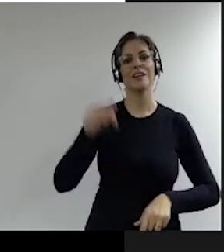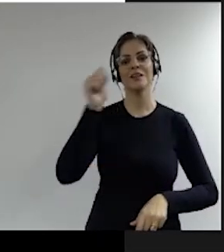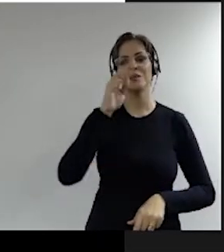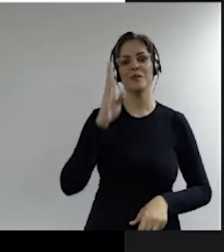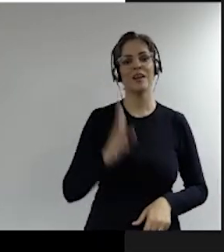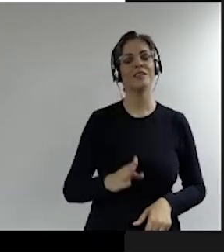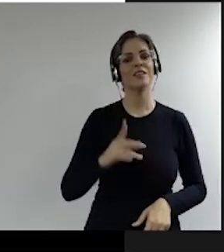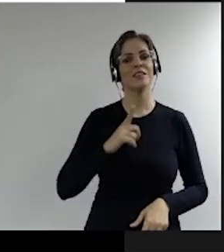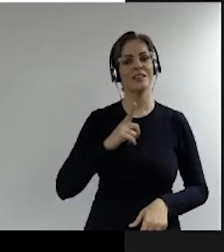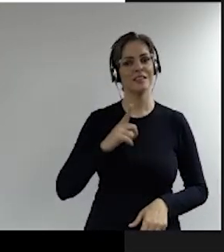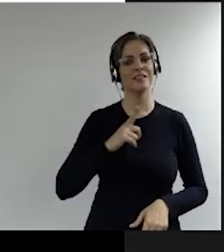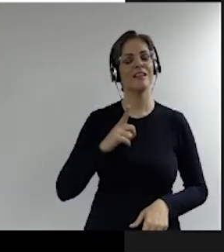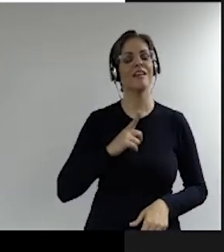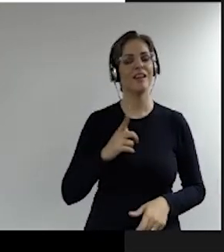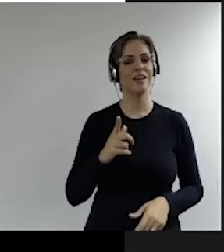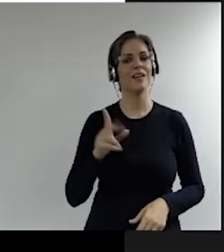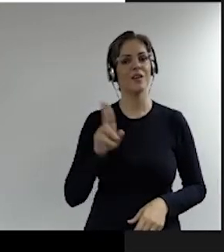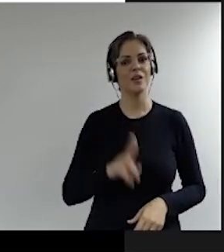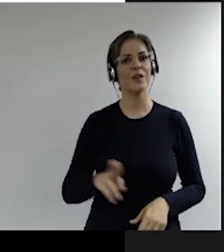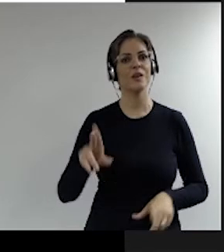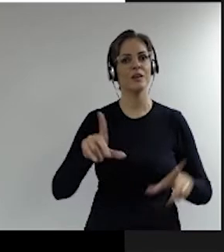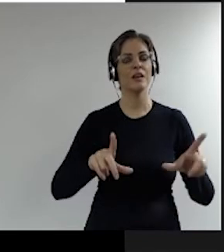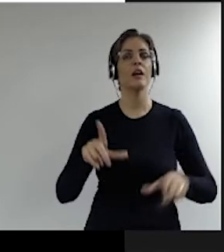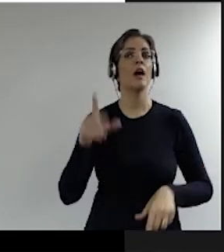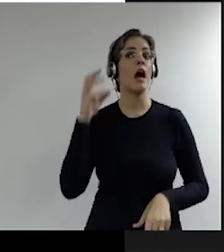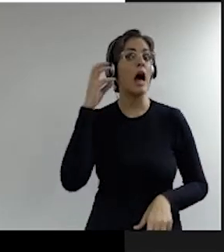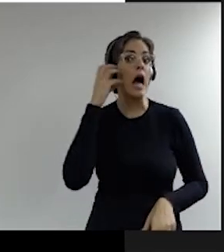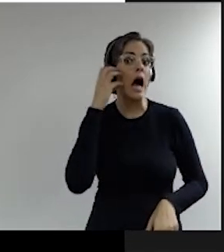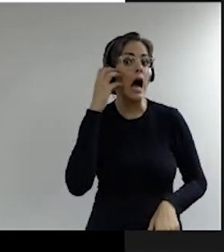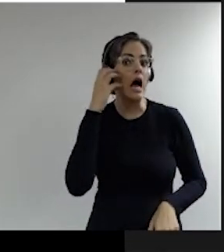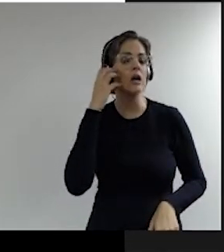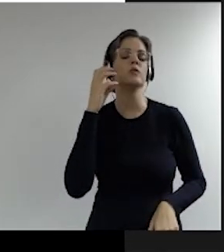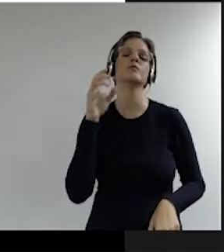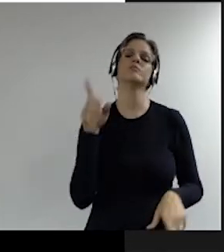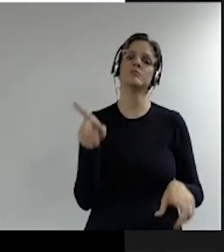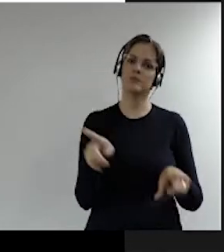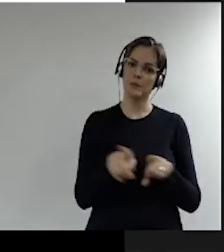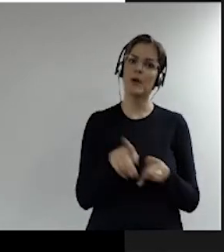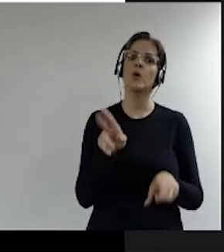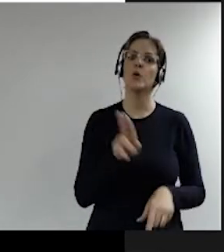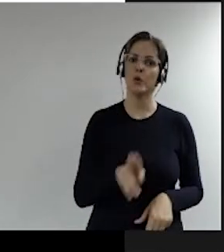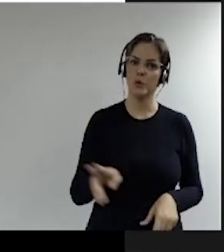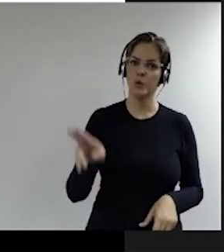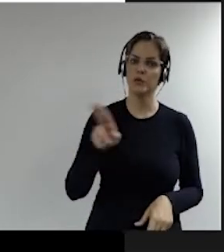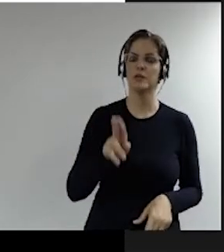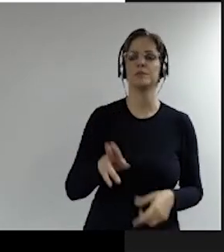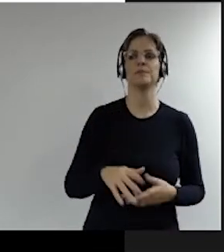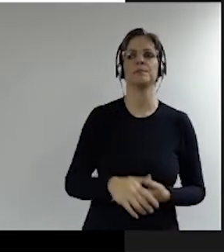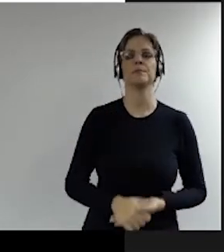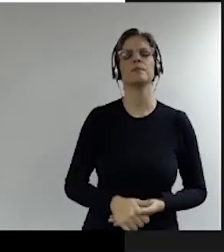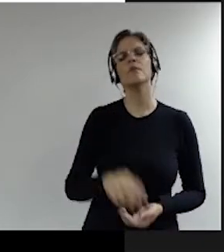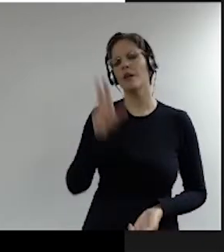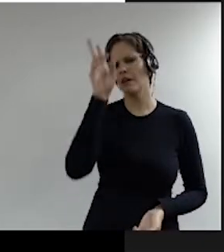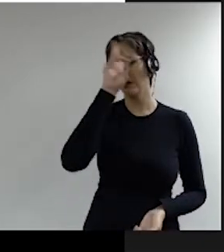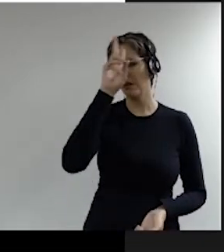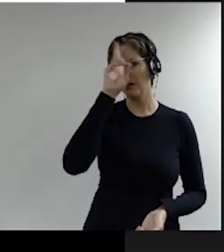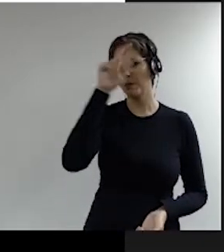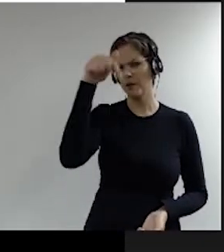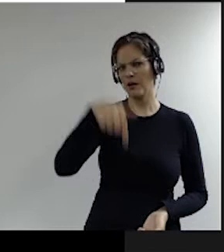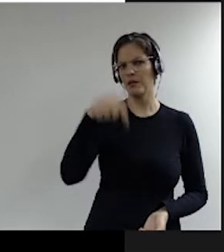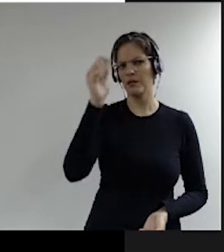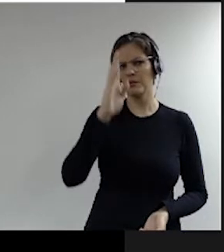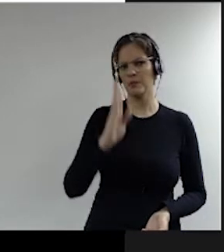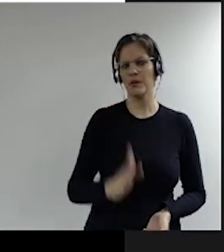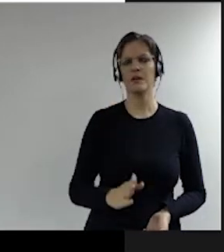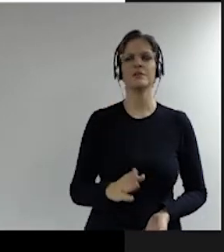sua resposta à Covid. Usaram rádio. E aqui eu queria lembrar que aqui no Brasil, rádio eles usaram muito